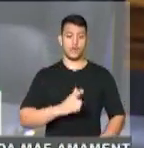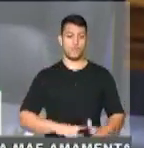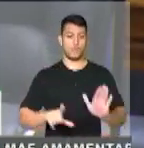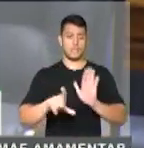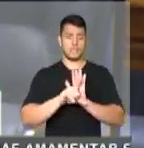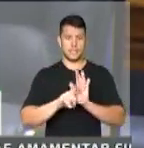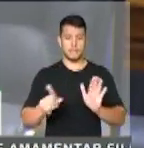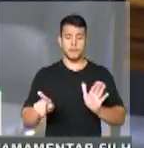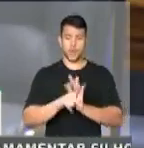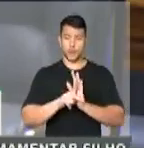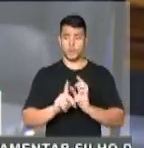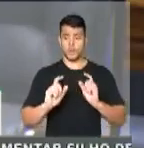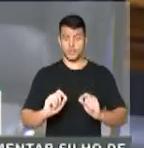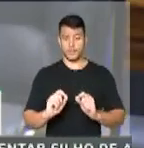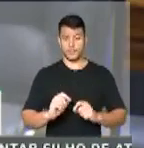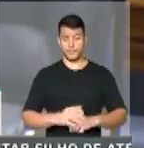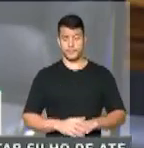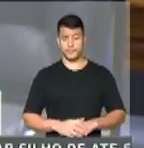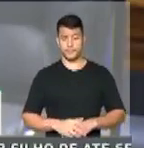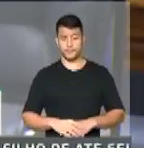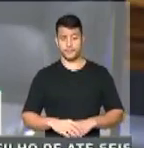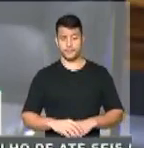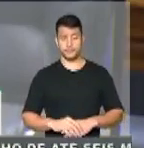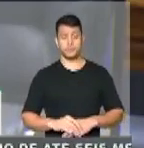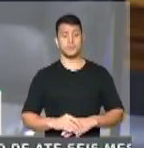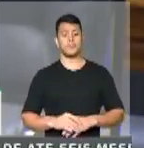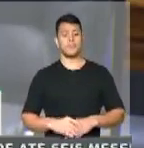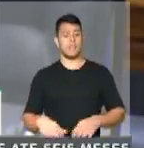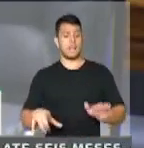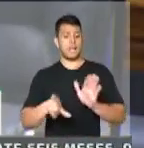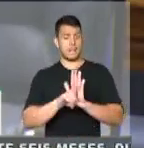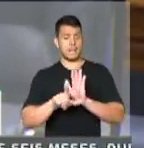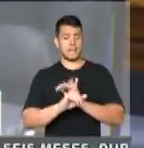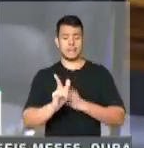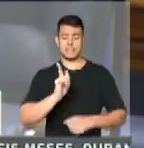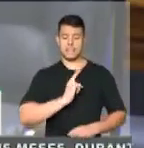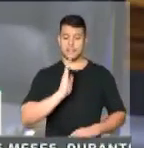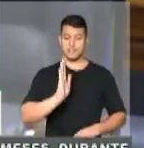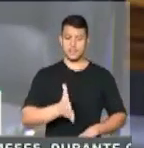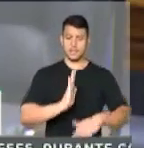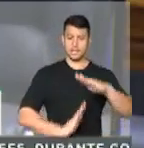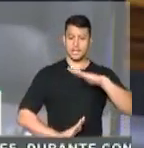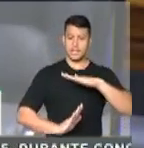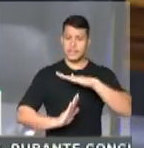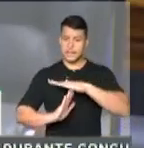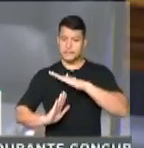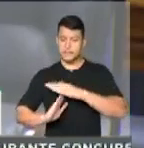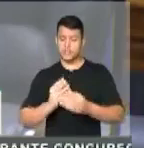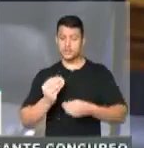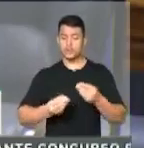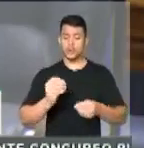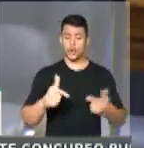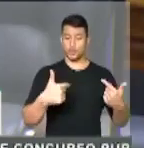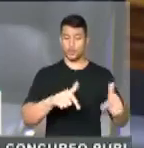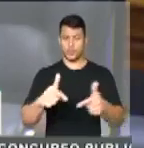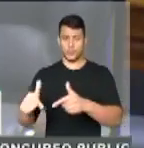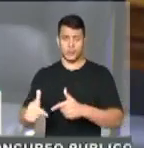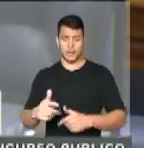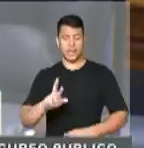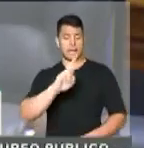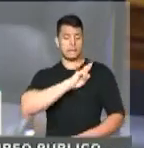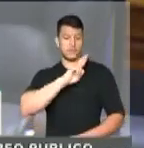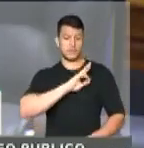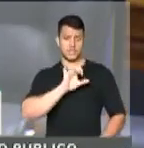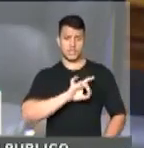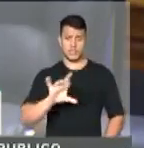Está concluída, deputada. Passando para a lei específica o estabelecimento com limites claros de atuação e responsabilidade desses